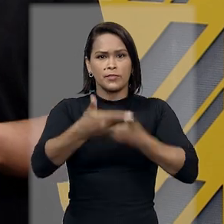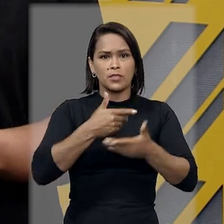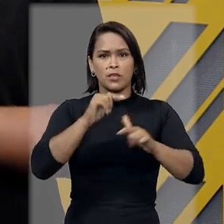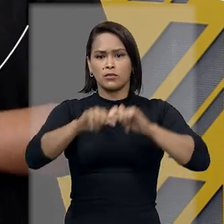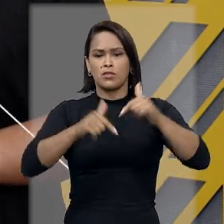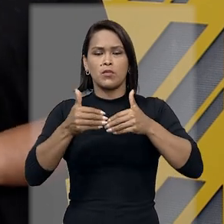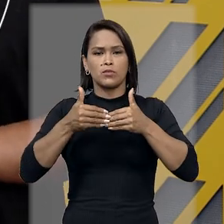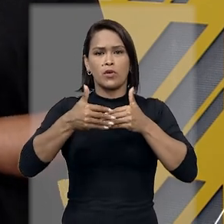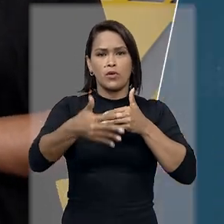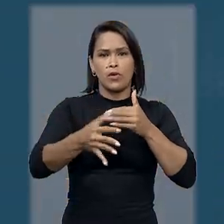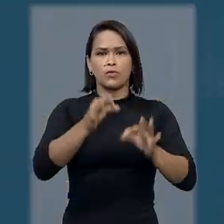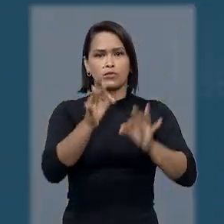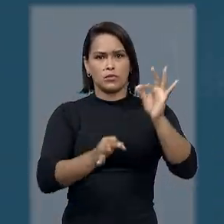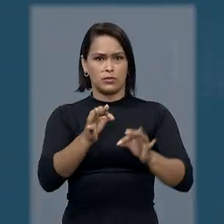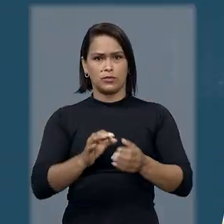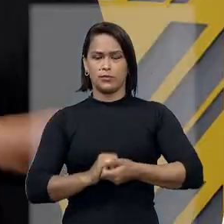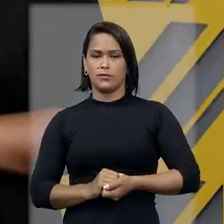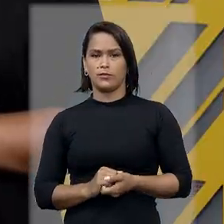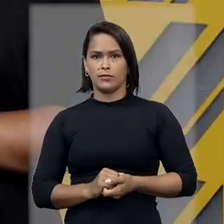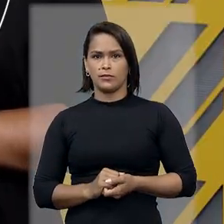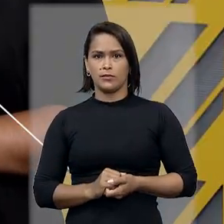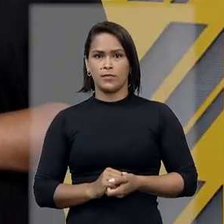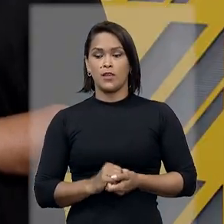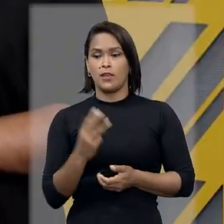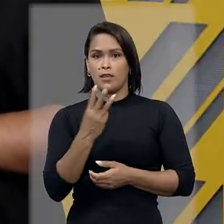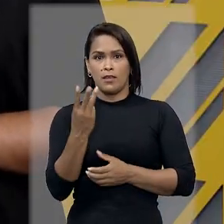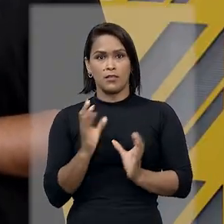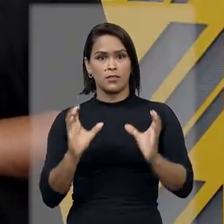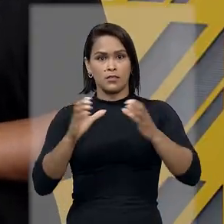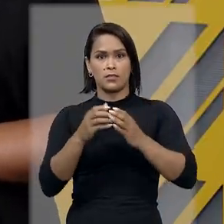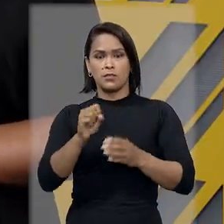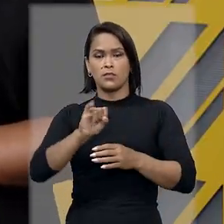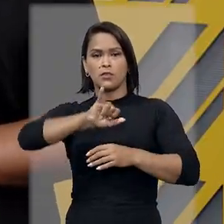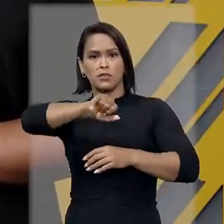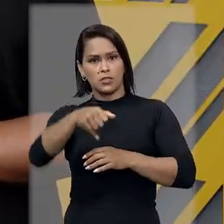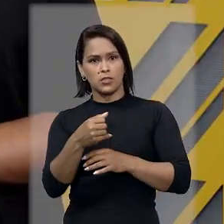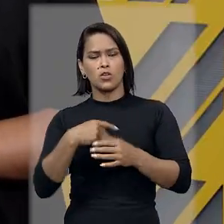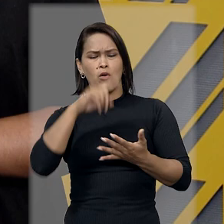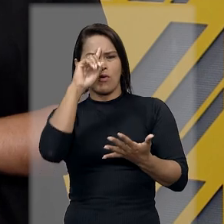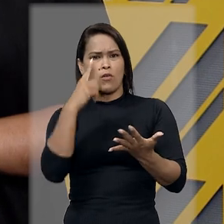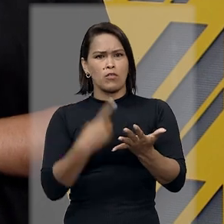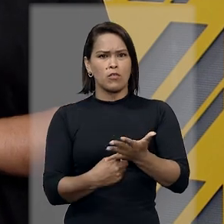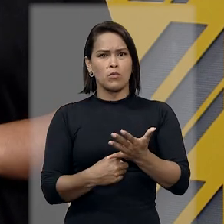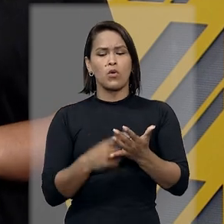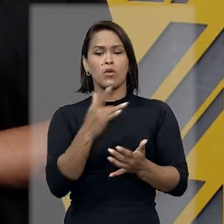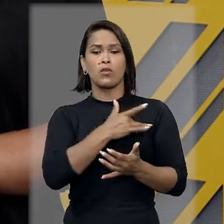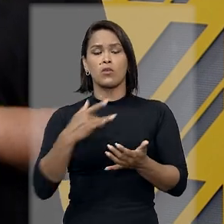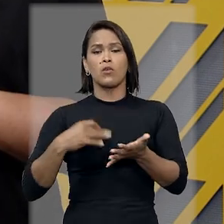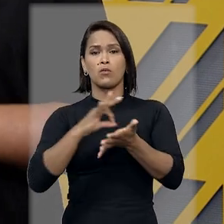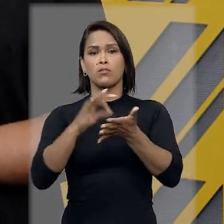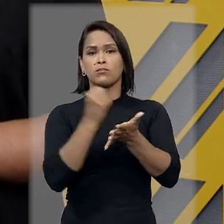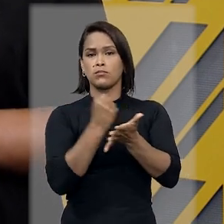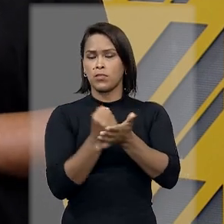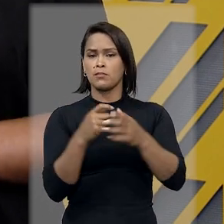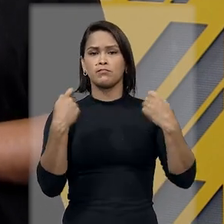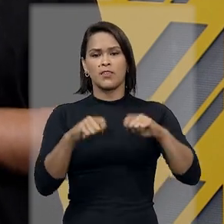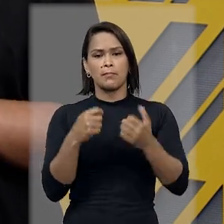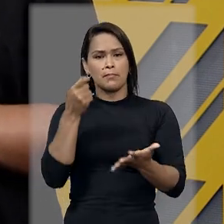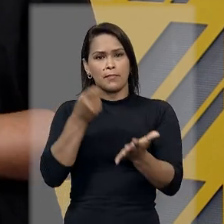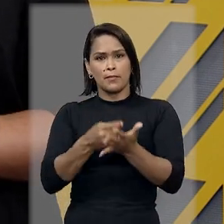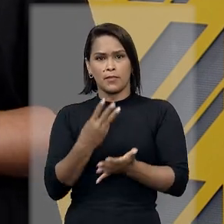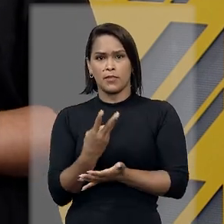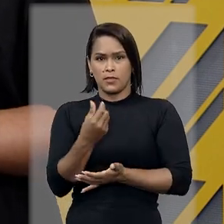trabalho durante o julgamento. E a terceira turma do STJ confirmou que um plano de saúde deve